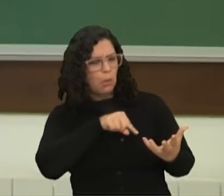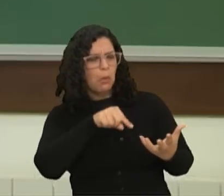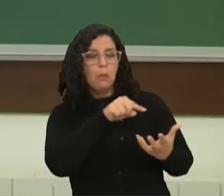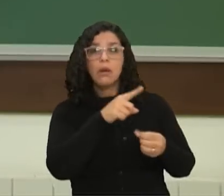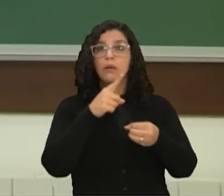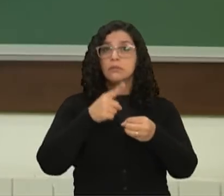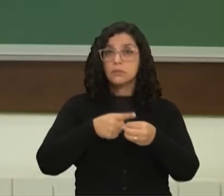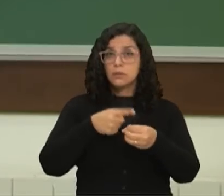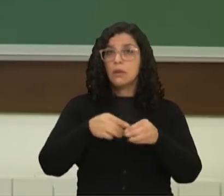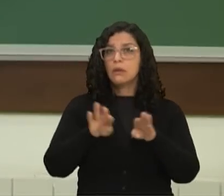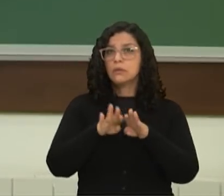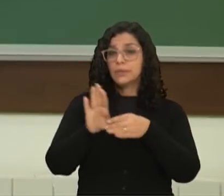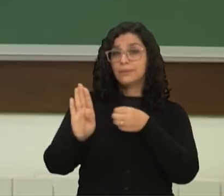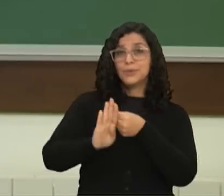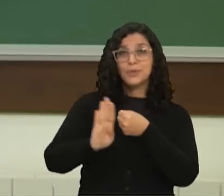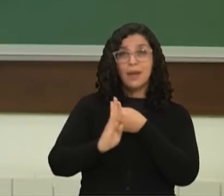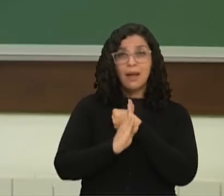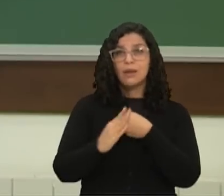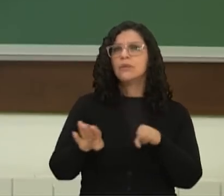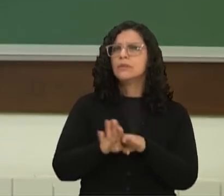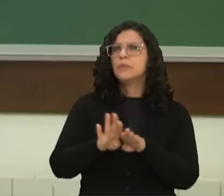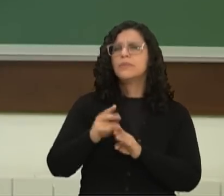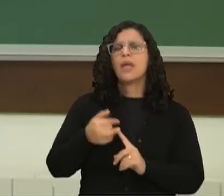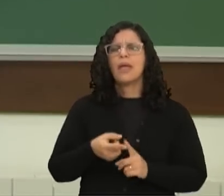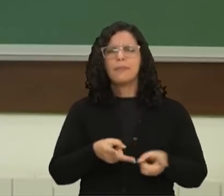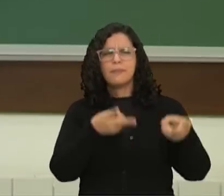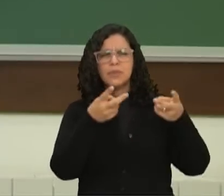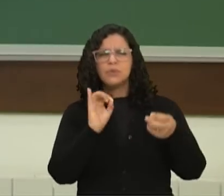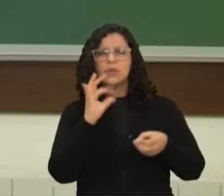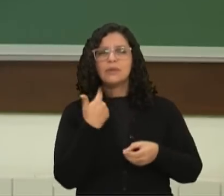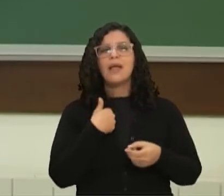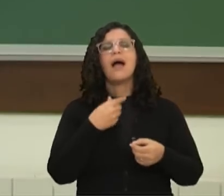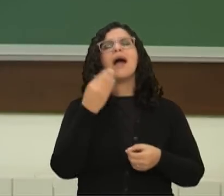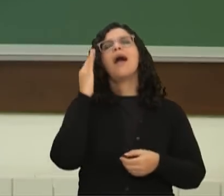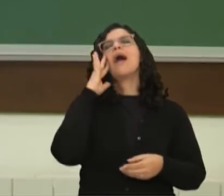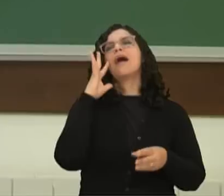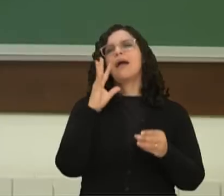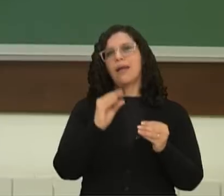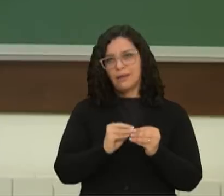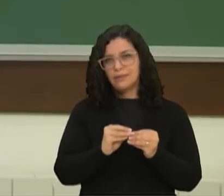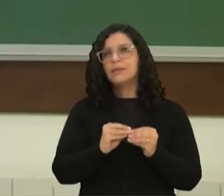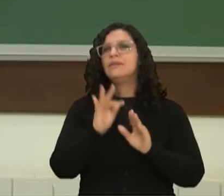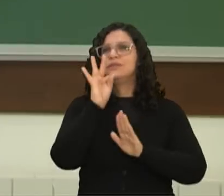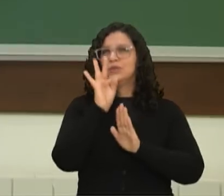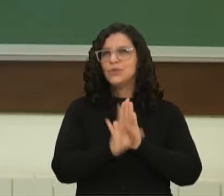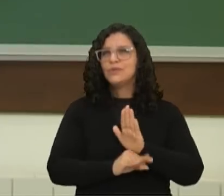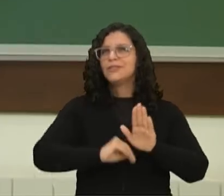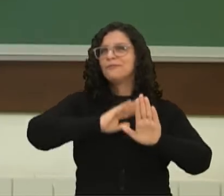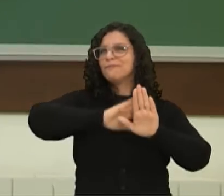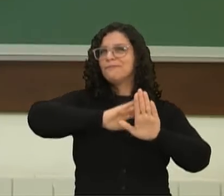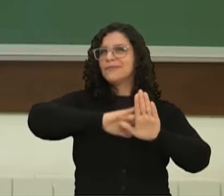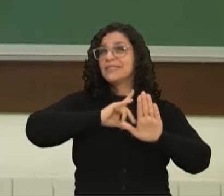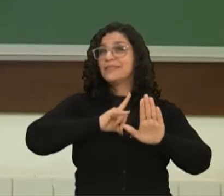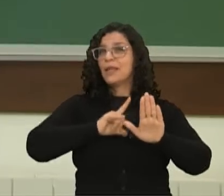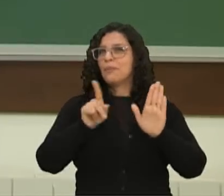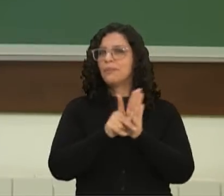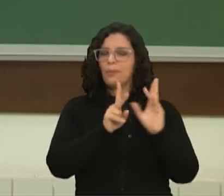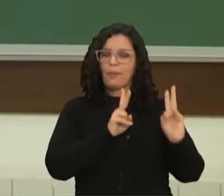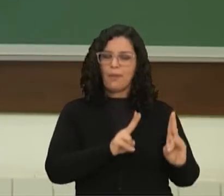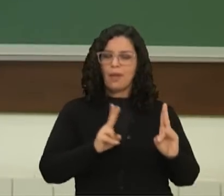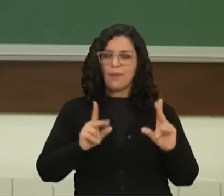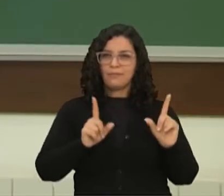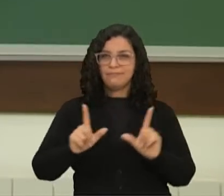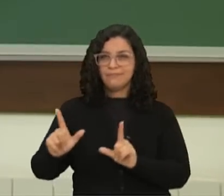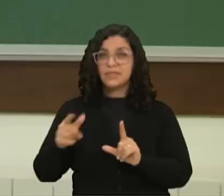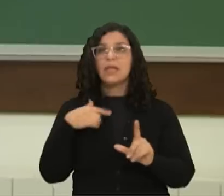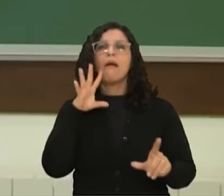sua cidade, no seu bairro. Então, essas coisas são importantes para você conseguir identificar o contexto que está naquela tirinha